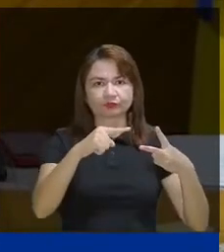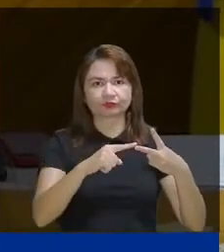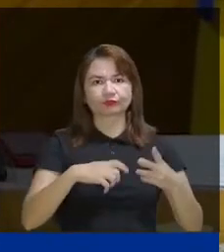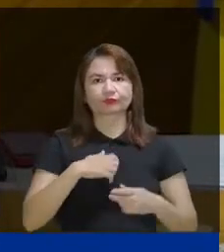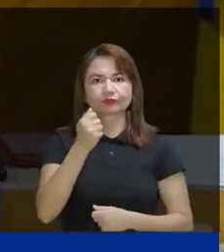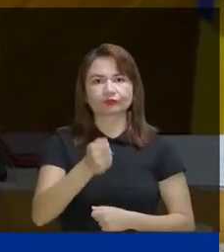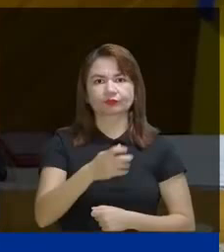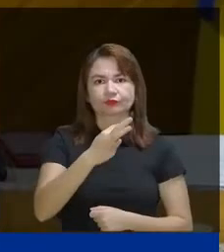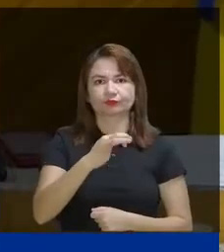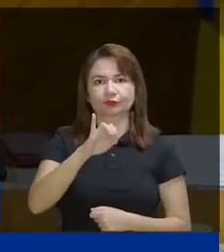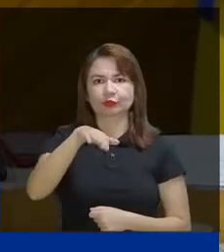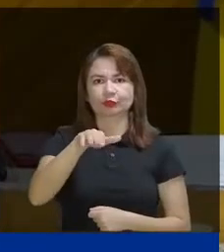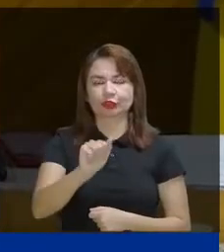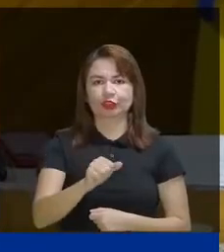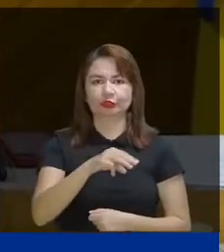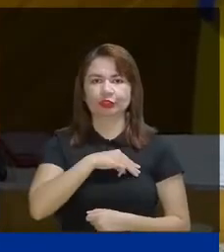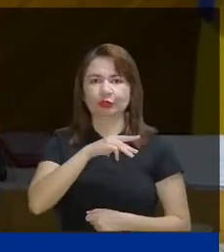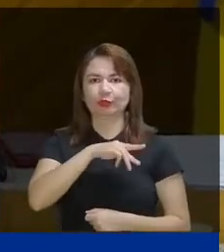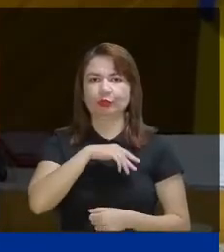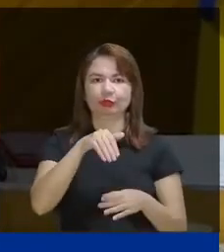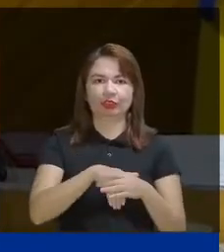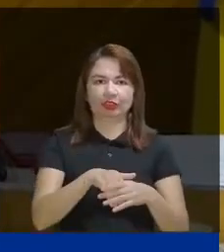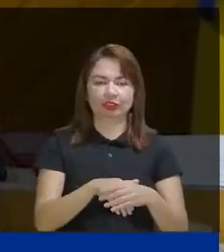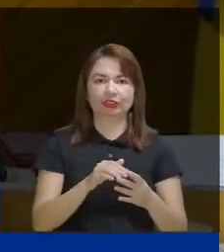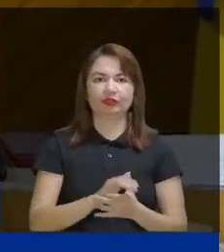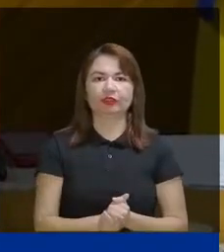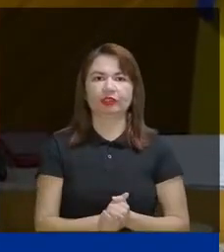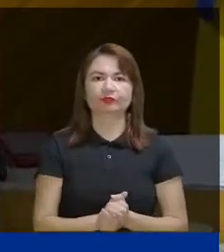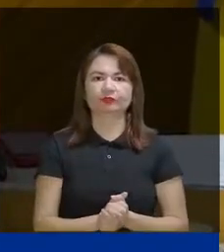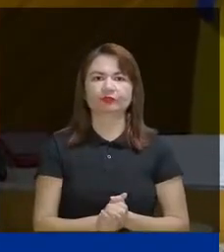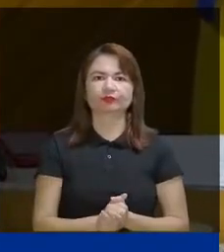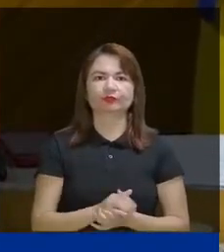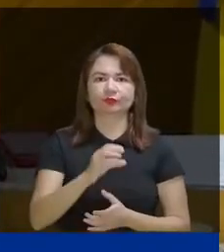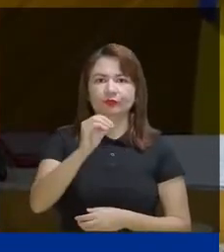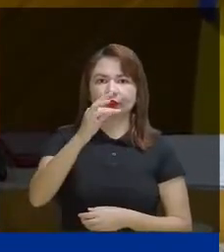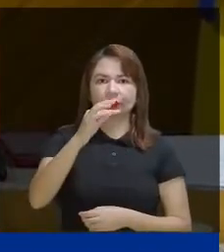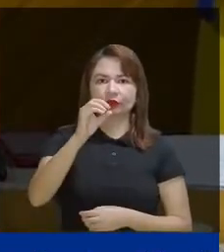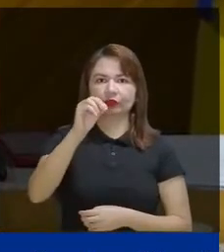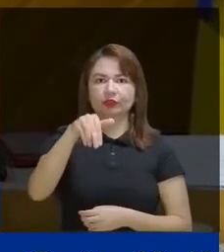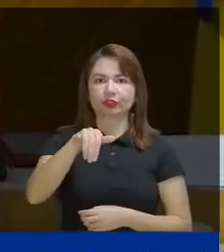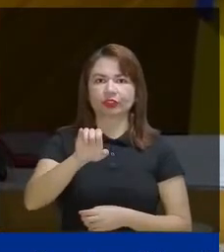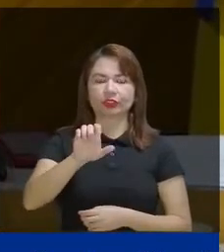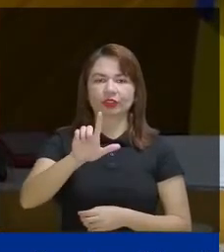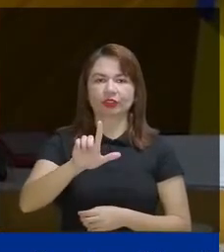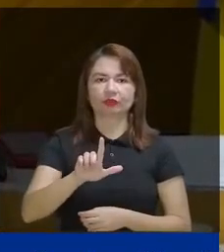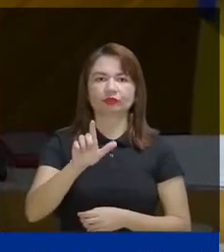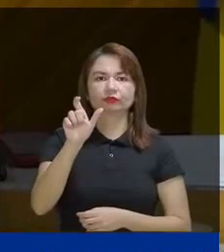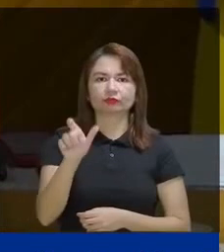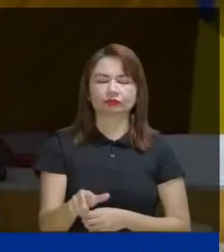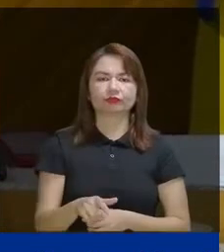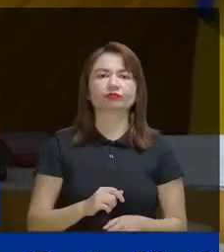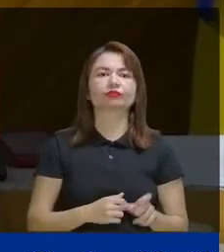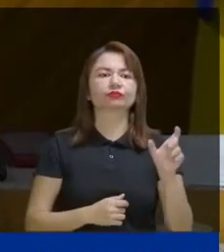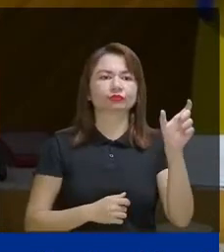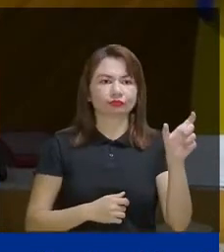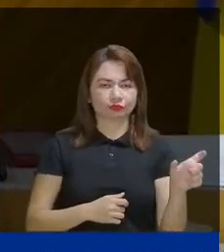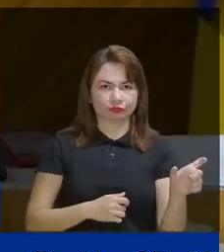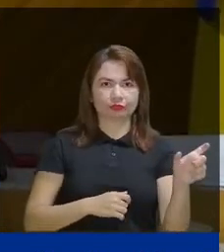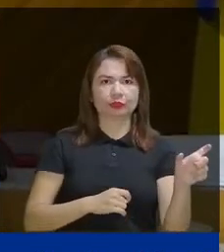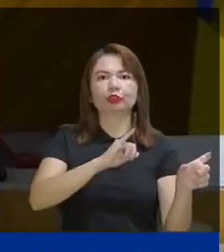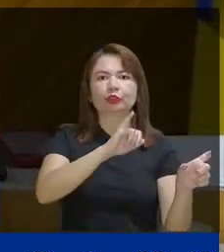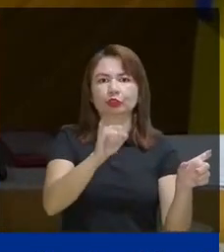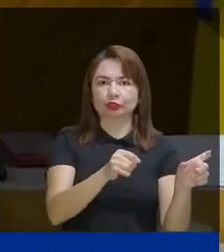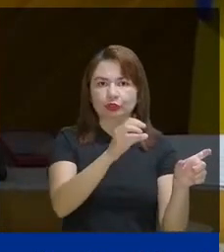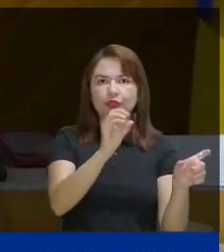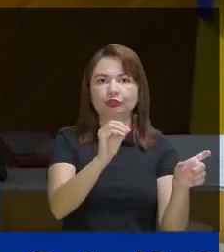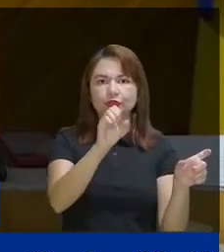polo ativo nós temos o Ministério Público Eleitoral e Otoniel Tavares de Oliveira, e no polo passivo José Tupinambá Pereira